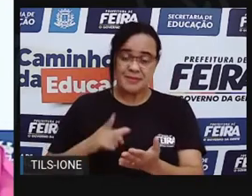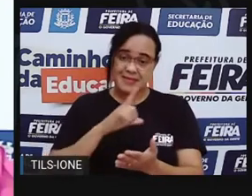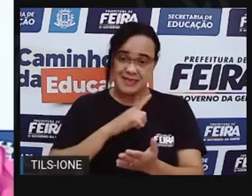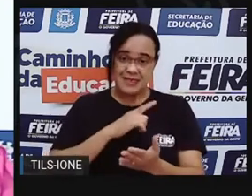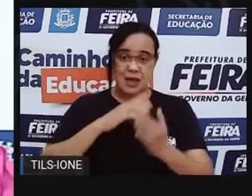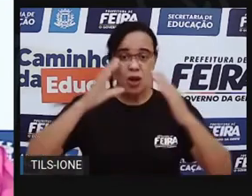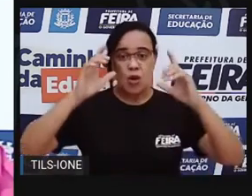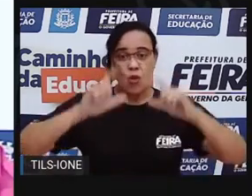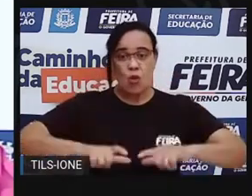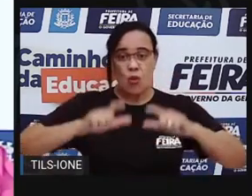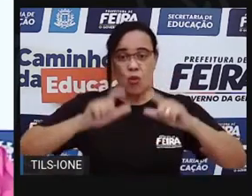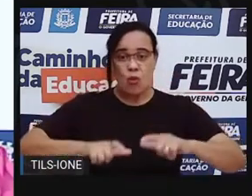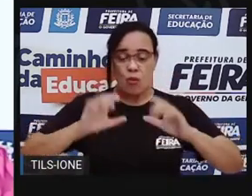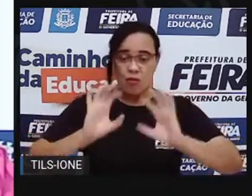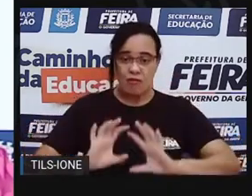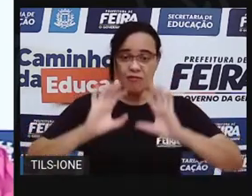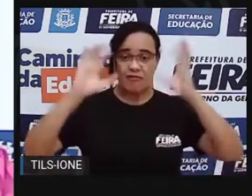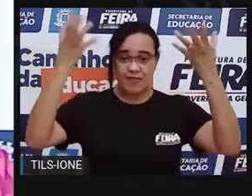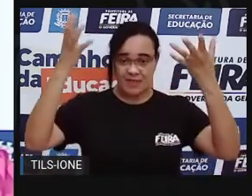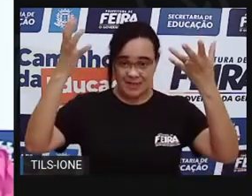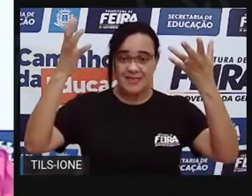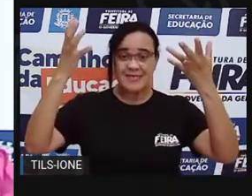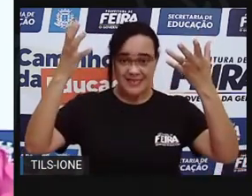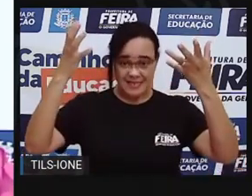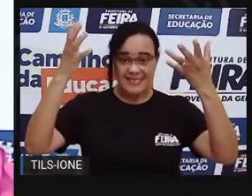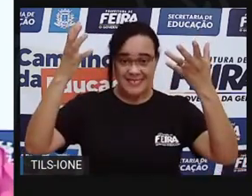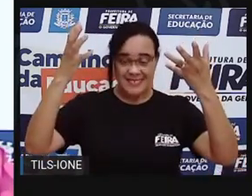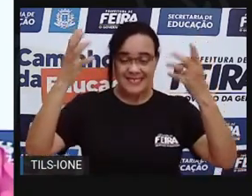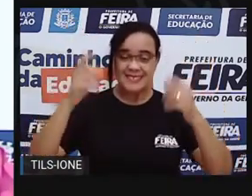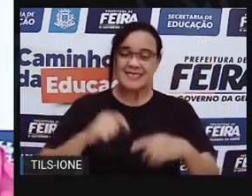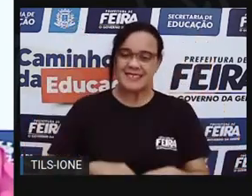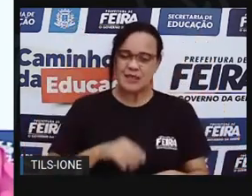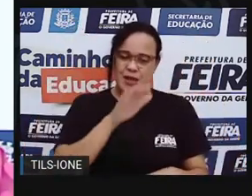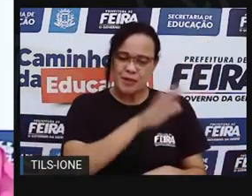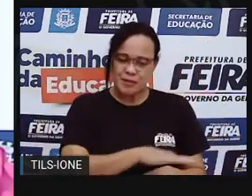festa. Isso. A gente faz... Nós